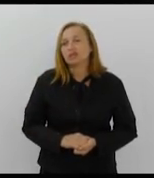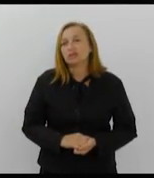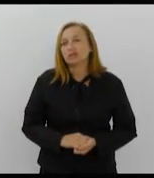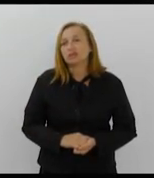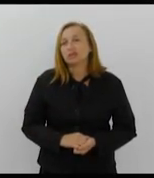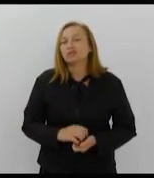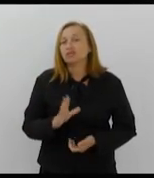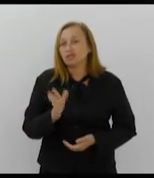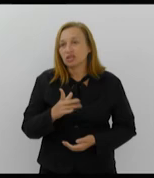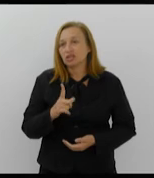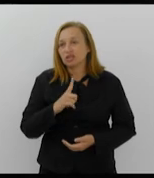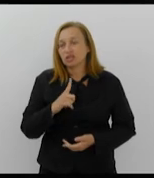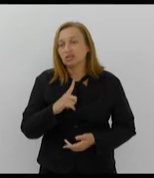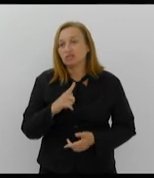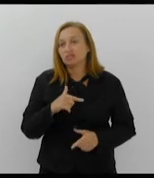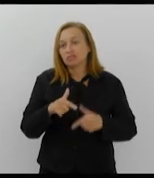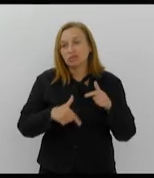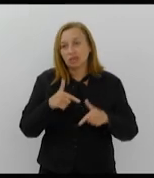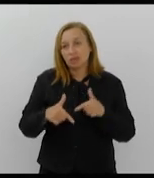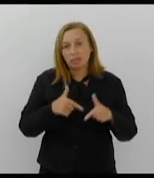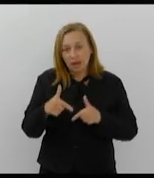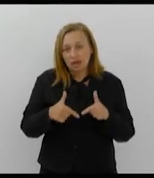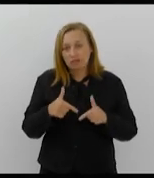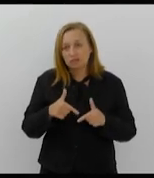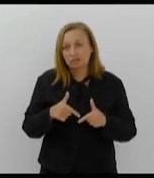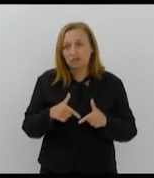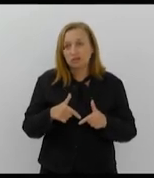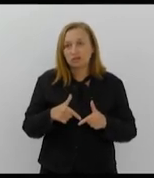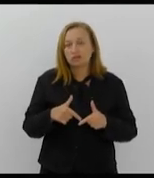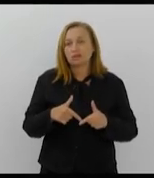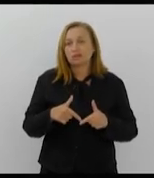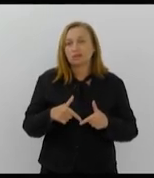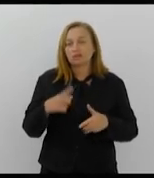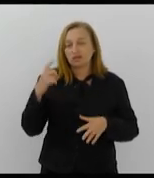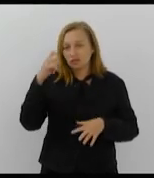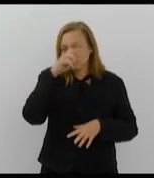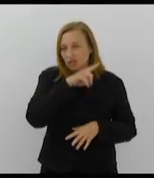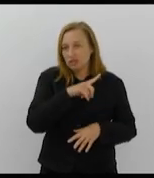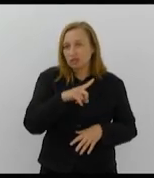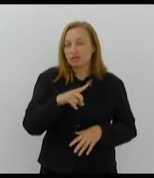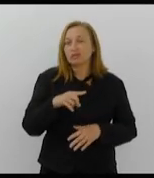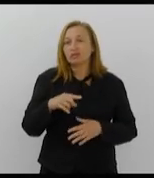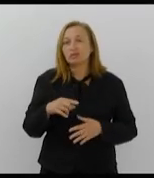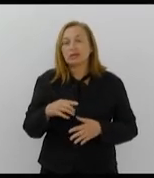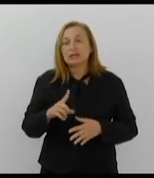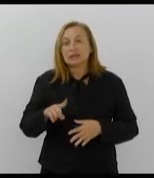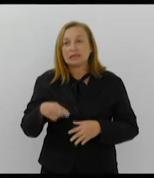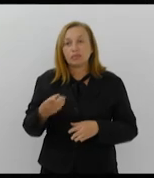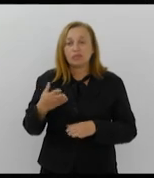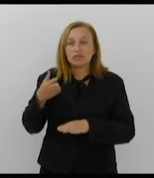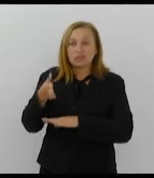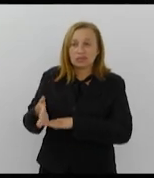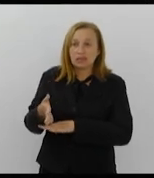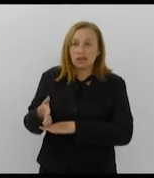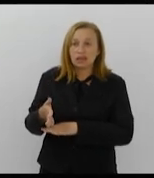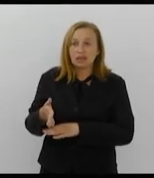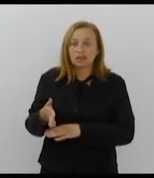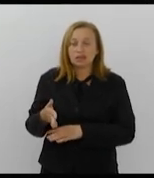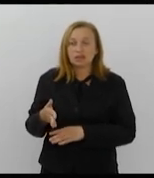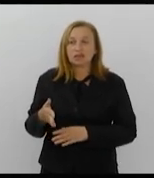já tinha uma carreira sólida no DF em relação ao cargo que tinha, e entrar numa aventura, entre aspas,